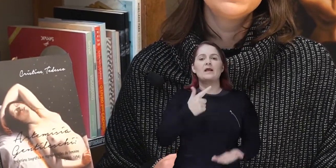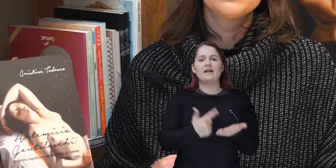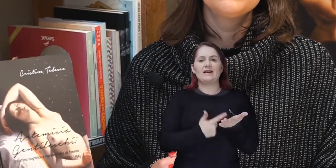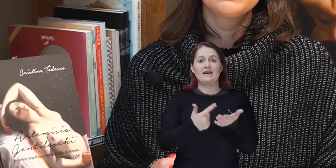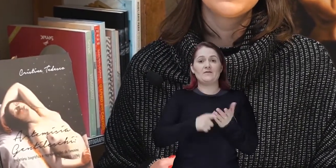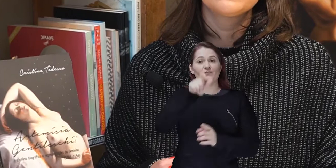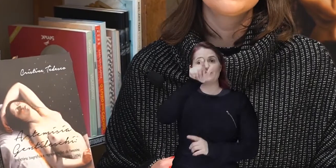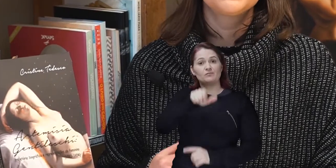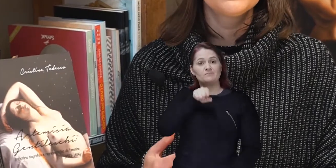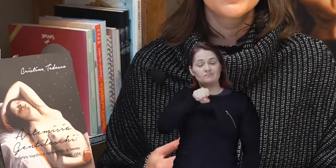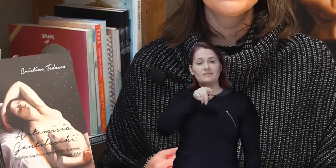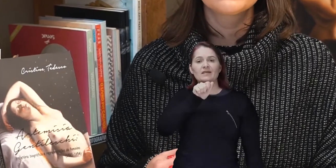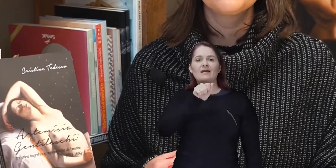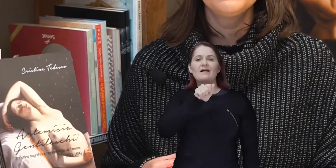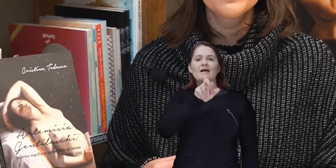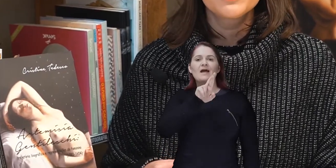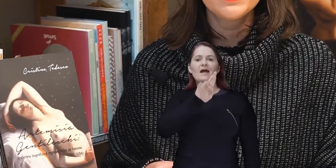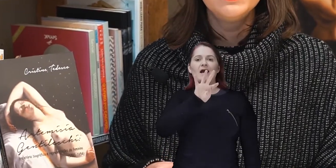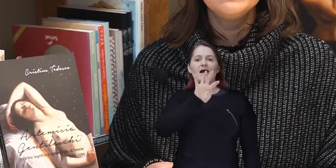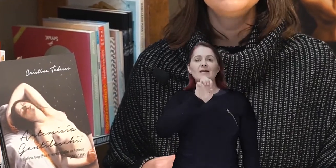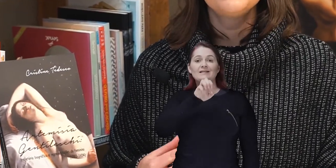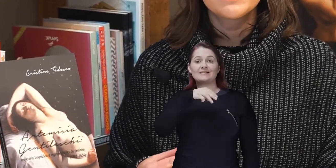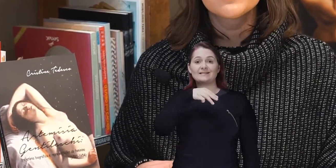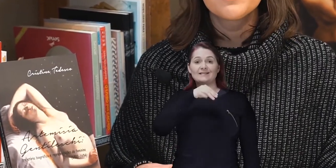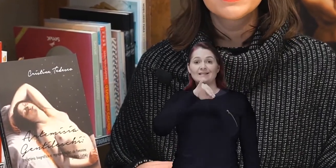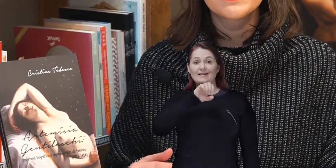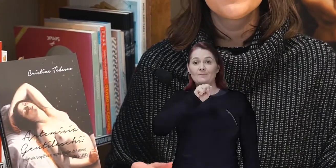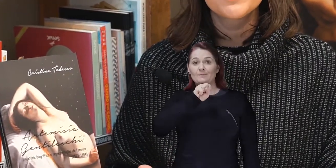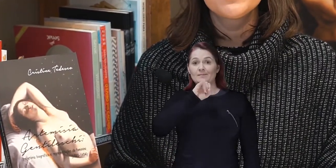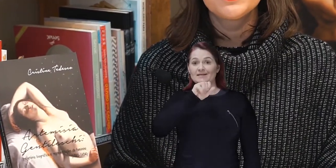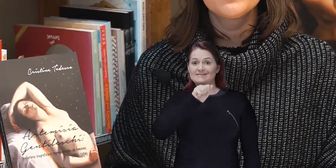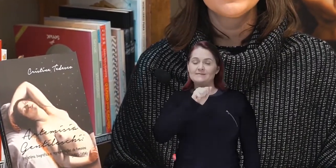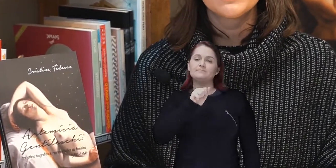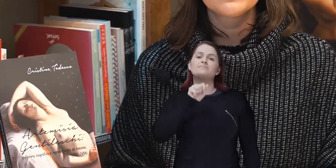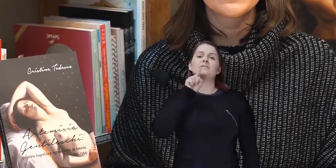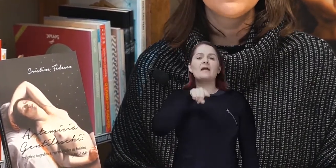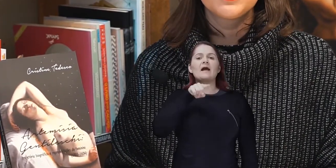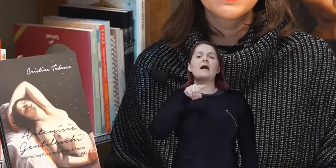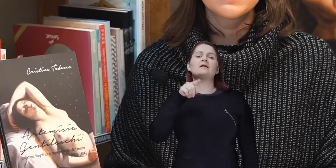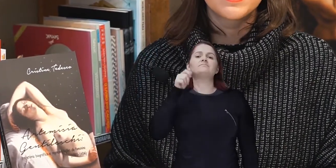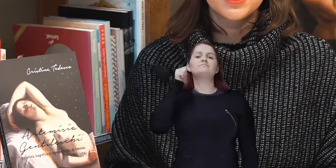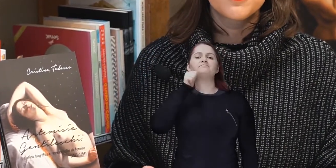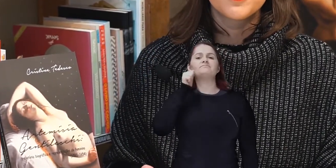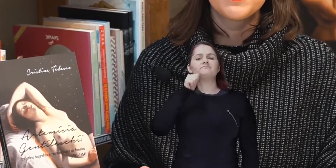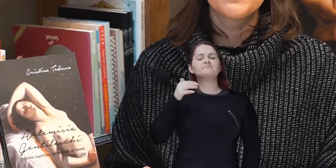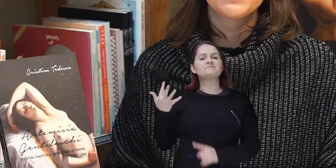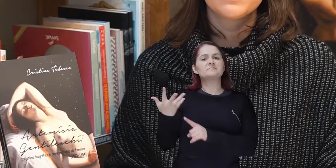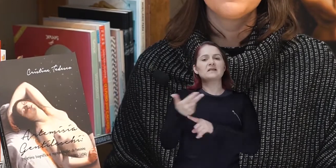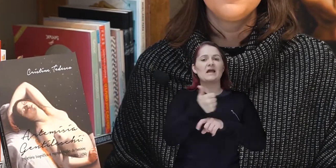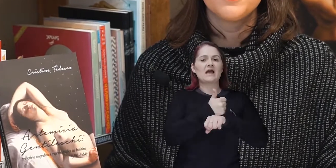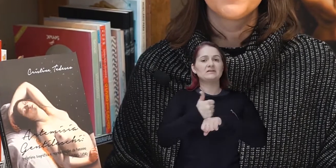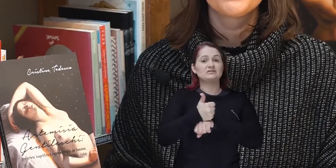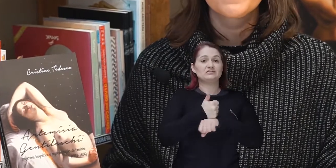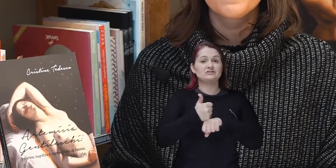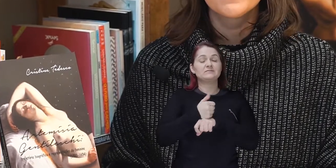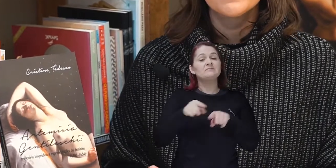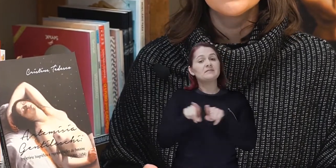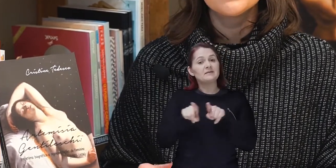estudo, então, a trajetória dessa pintora e também as obras que ela produziu lá no século XVII, que foi o período em que ela